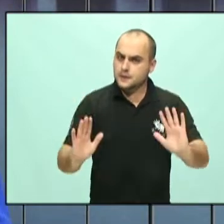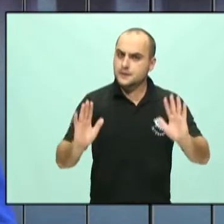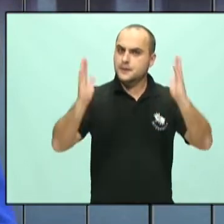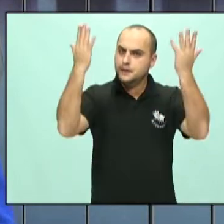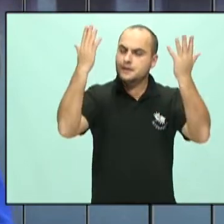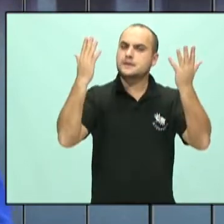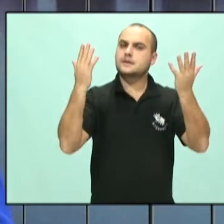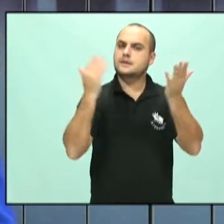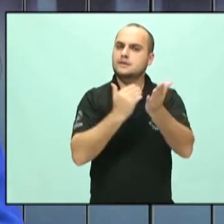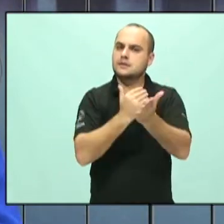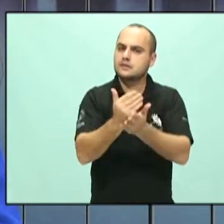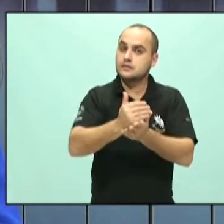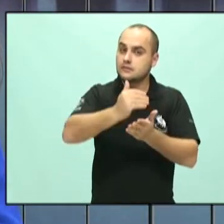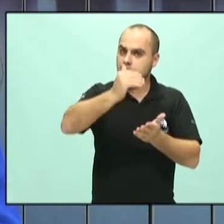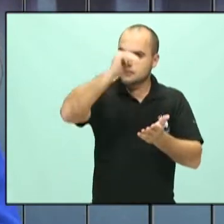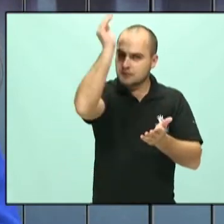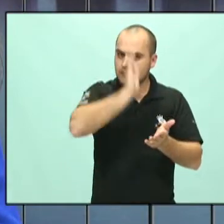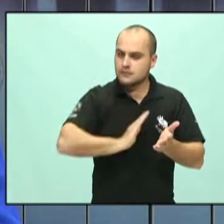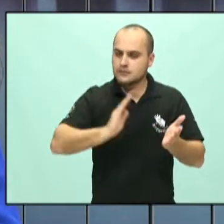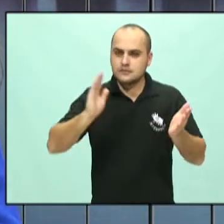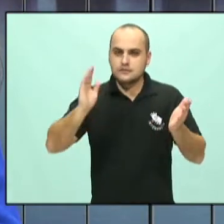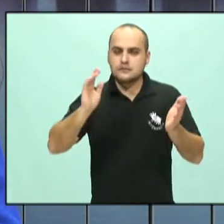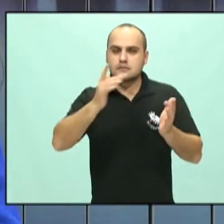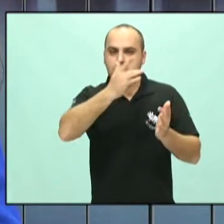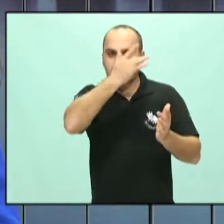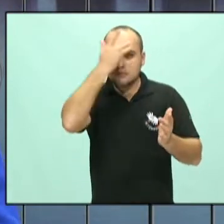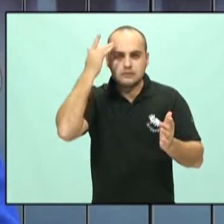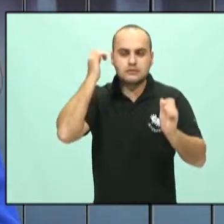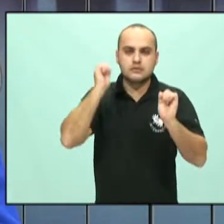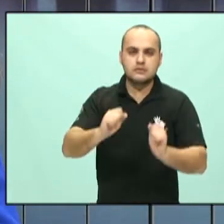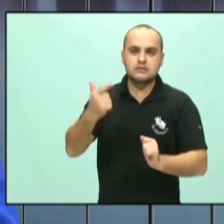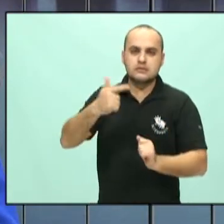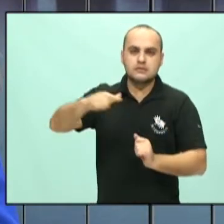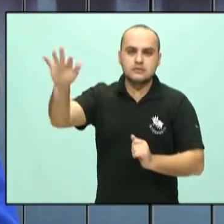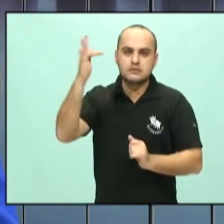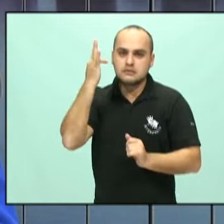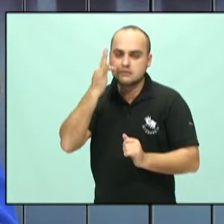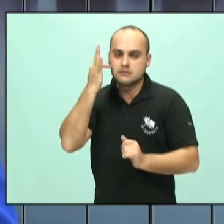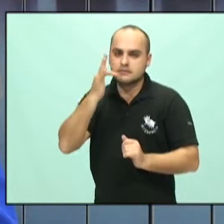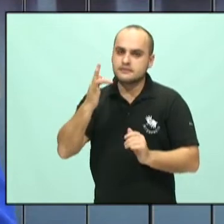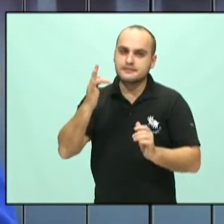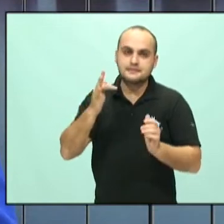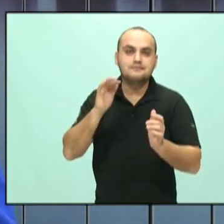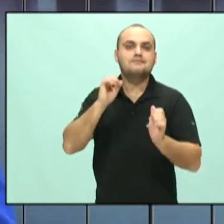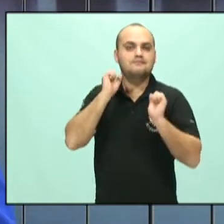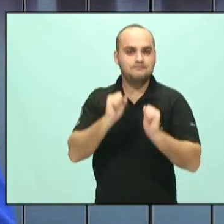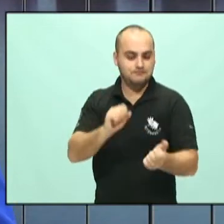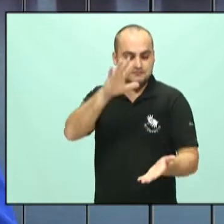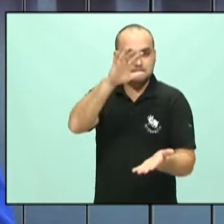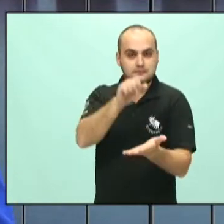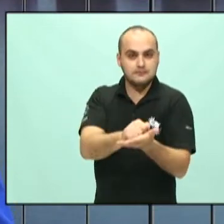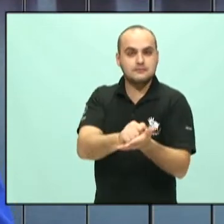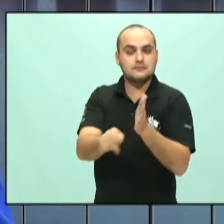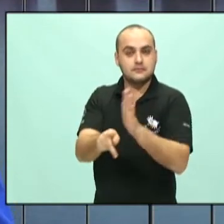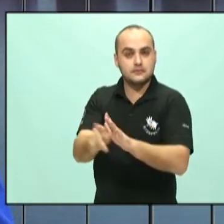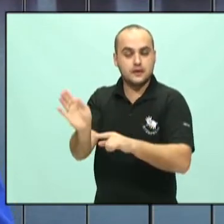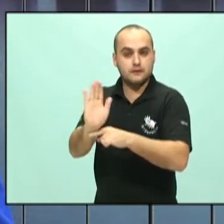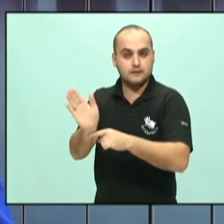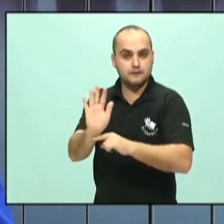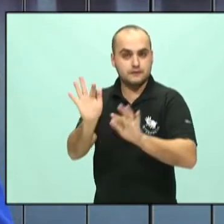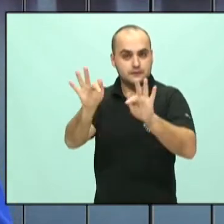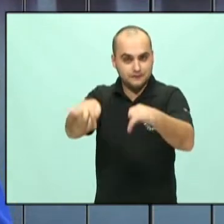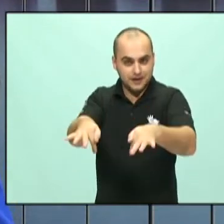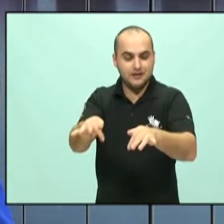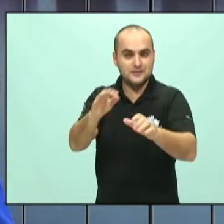nacional no momento que a gente abriu também a possibilidade de outros alunos de outras instituições inscreverem seus curtas-metragens, seus trabalhos de conclusão,